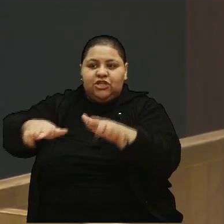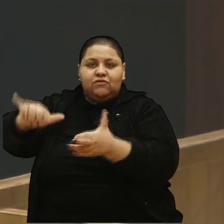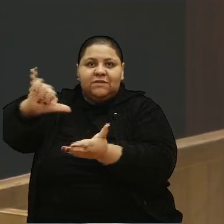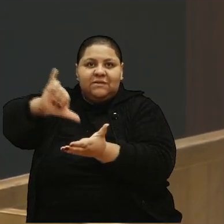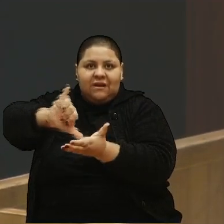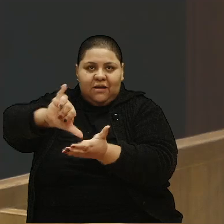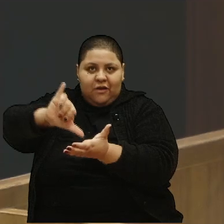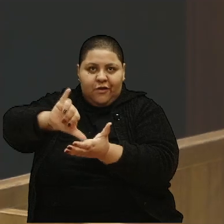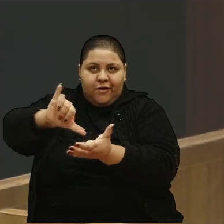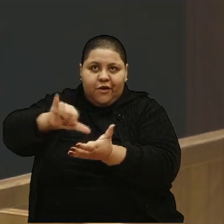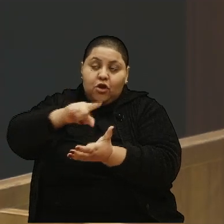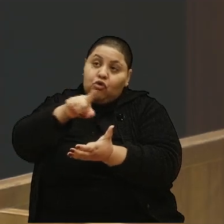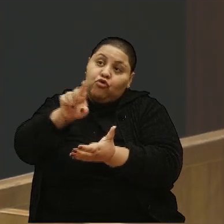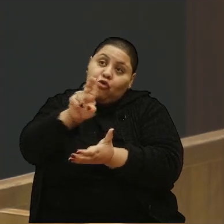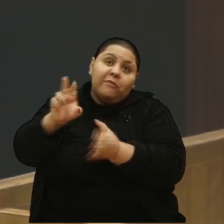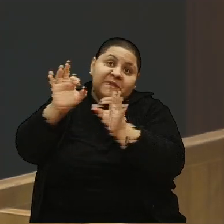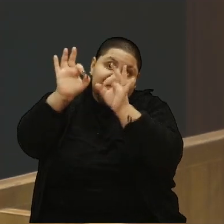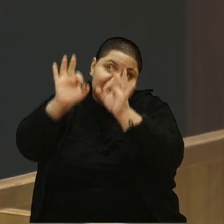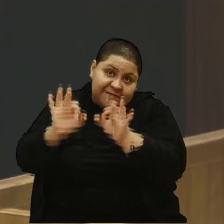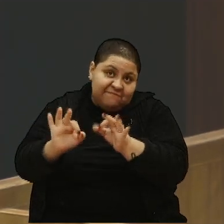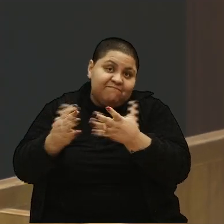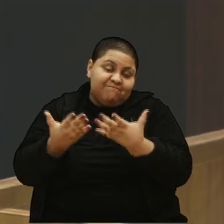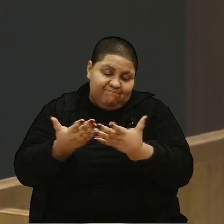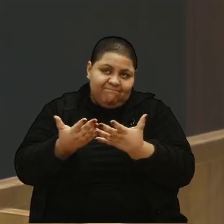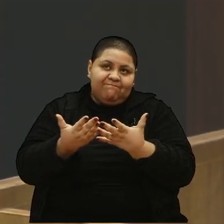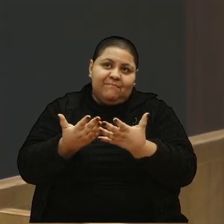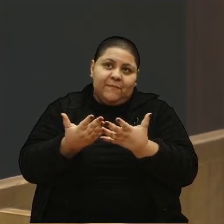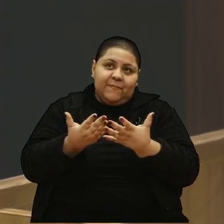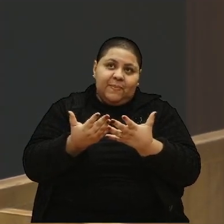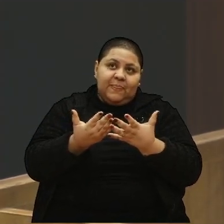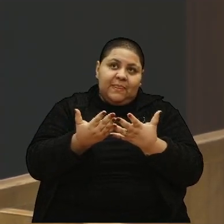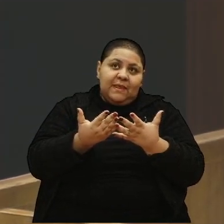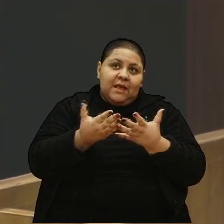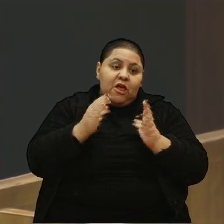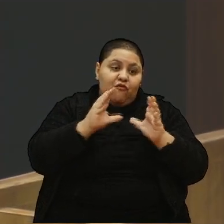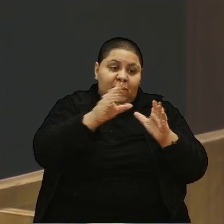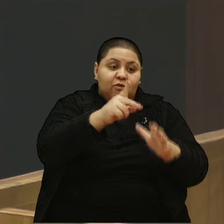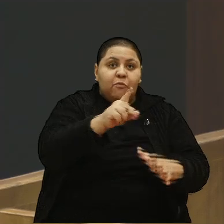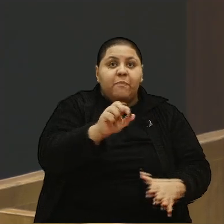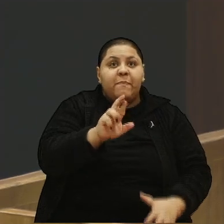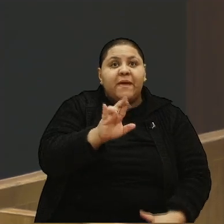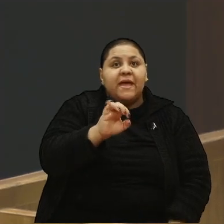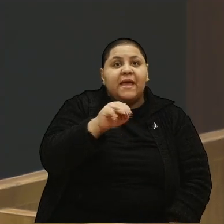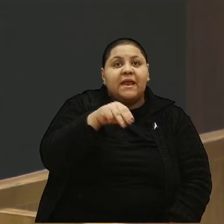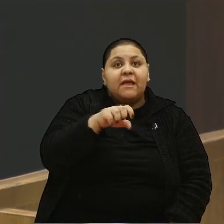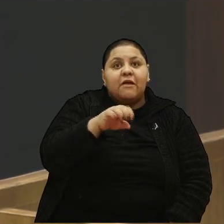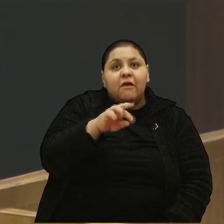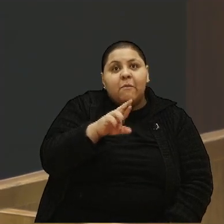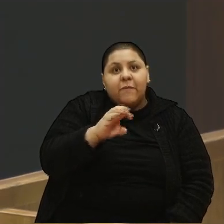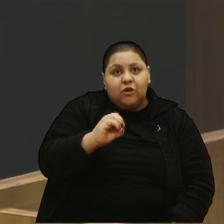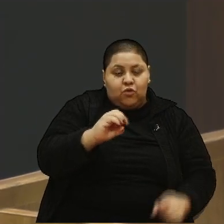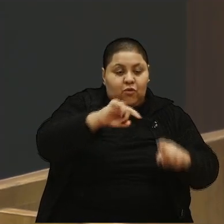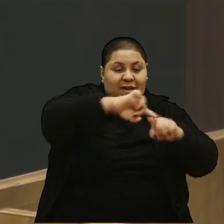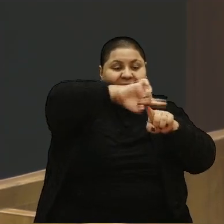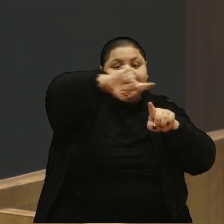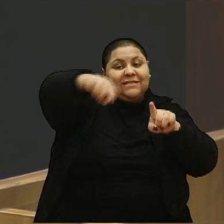E, como o seu nome já diz, ela está no perímetro da cidade, ela circunda o município.